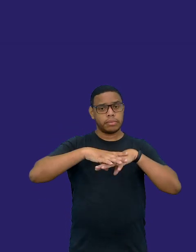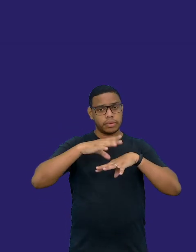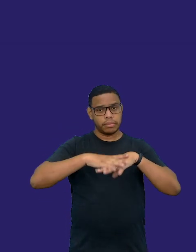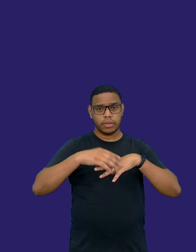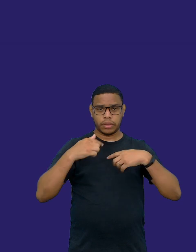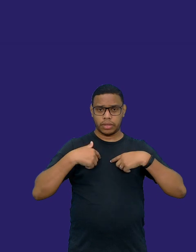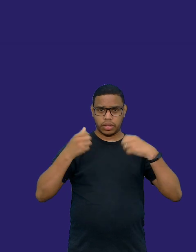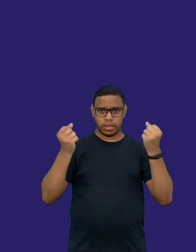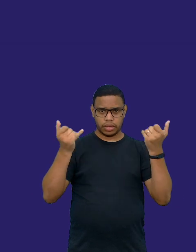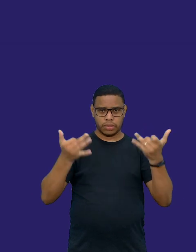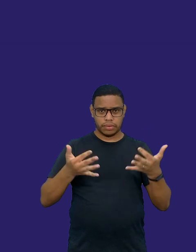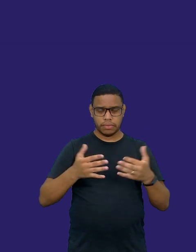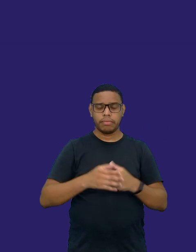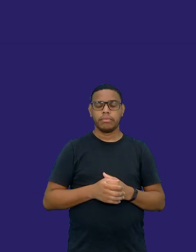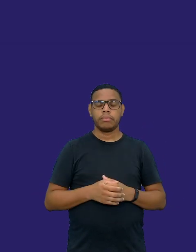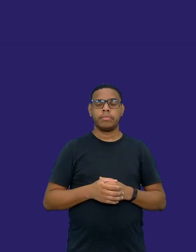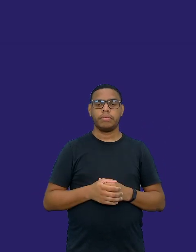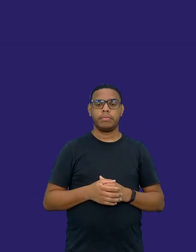aqui.